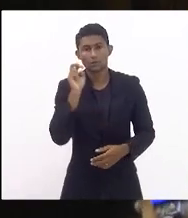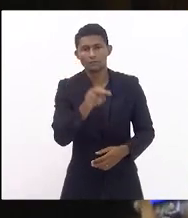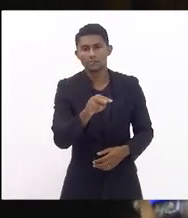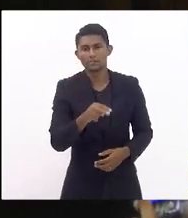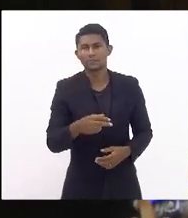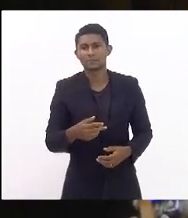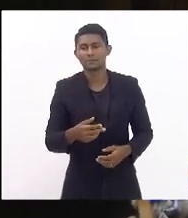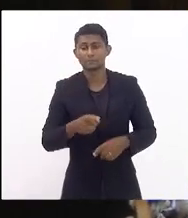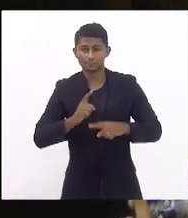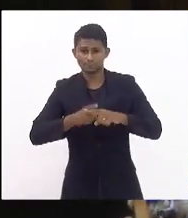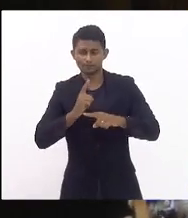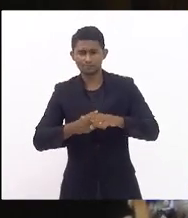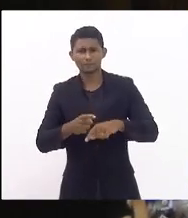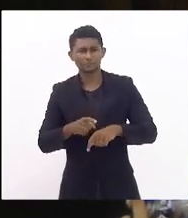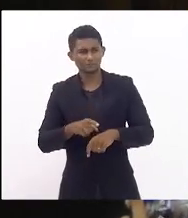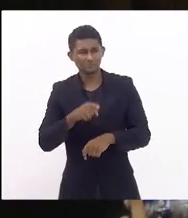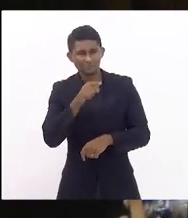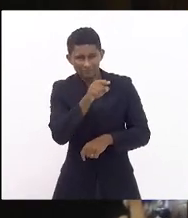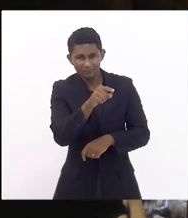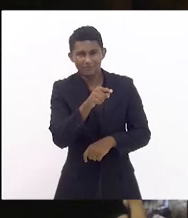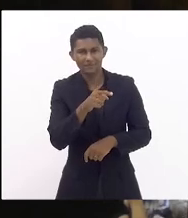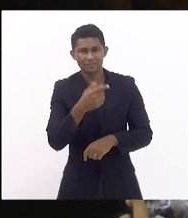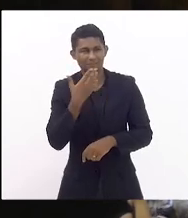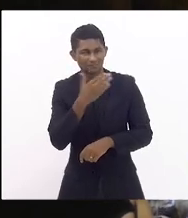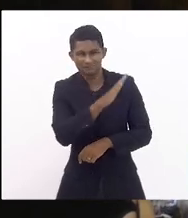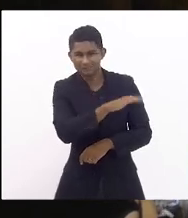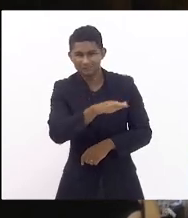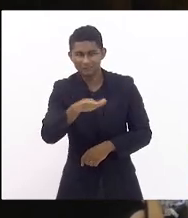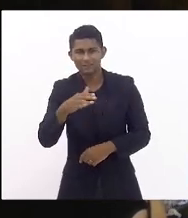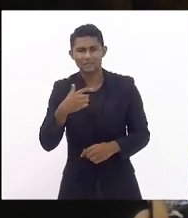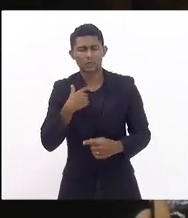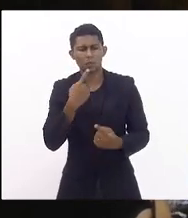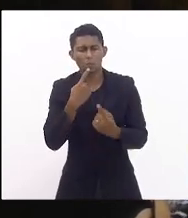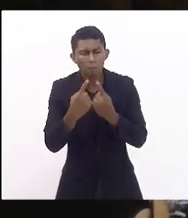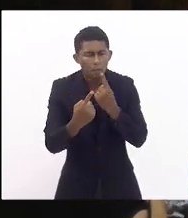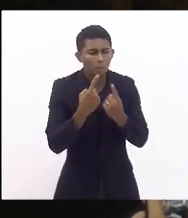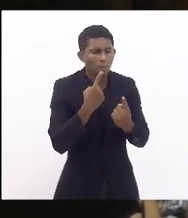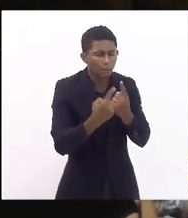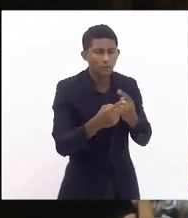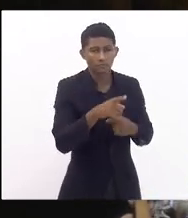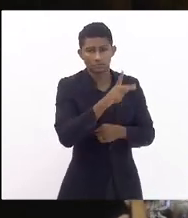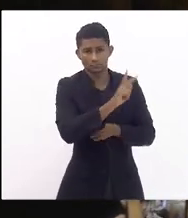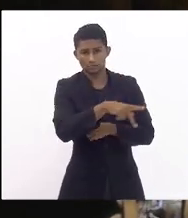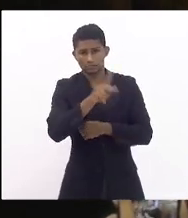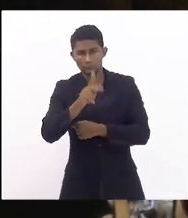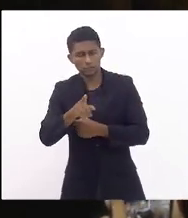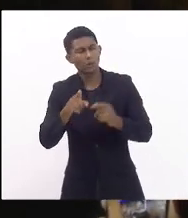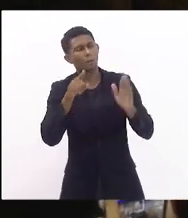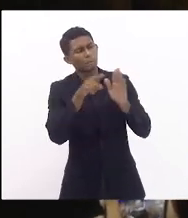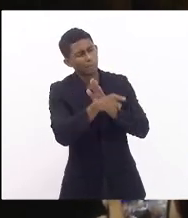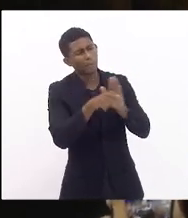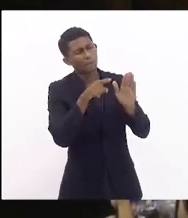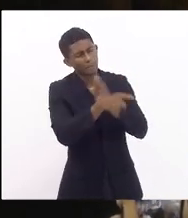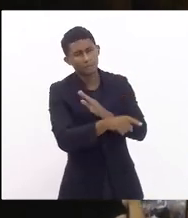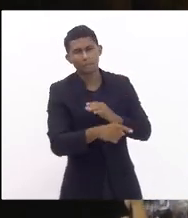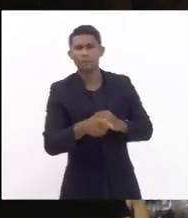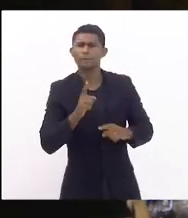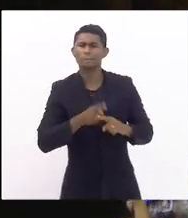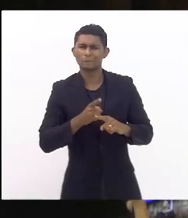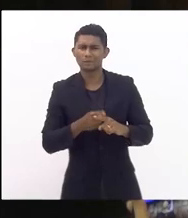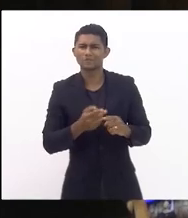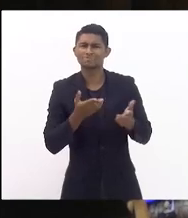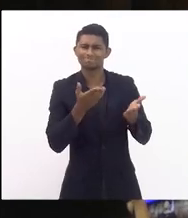pouco tempo que eu estive ali conversando com elas, perguntando aos professores, porque isso é uma situação